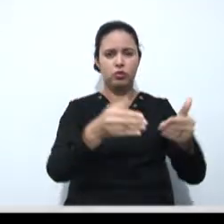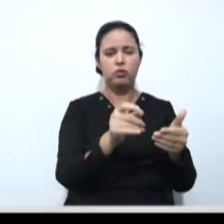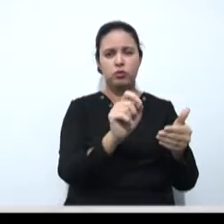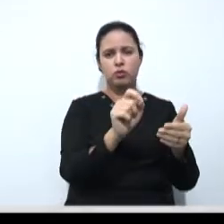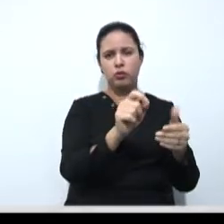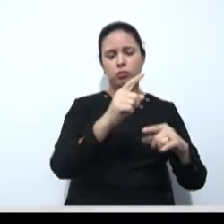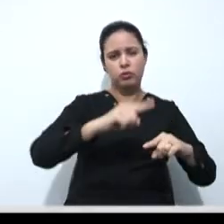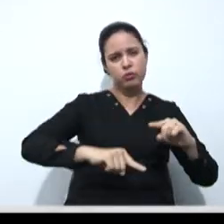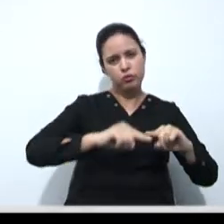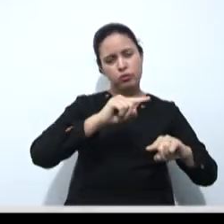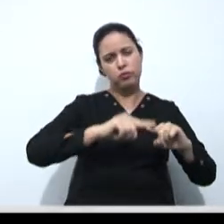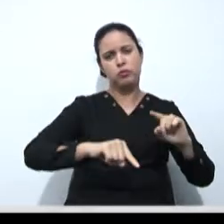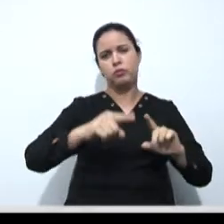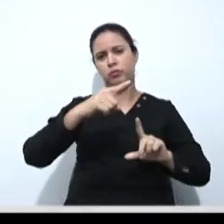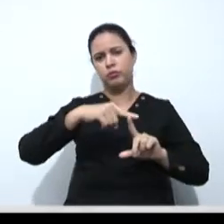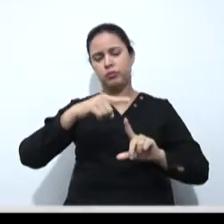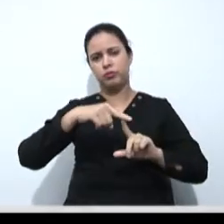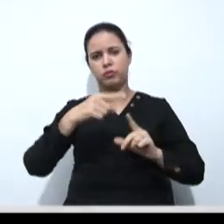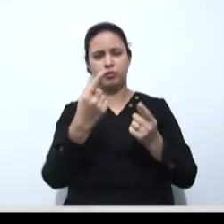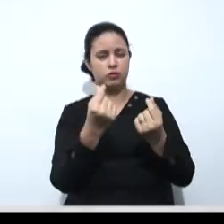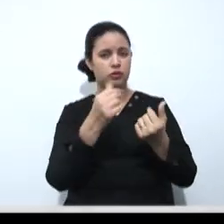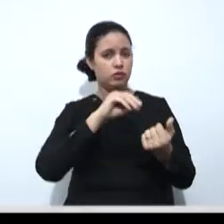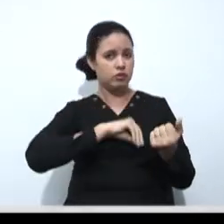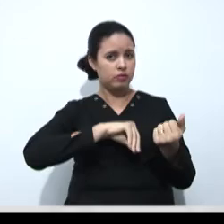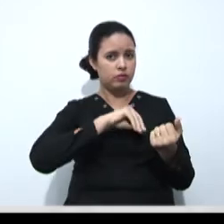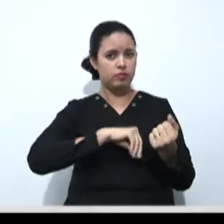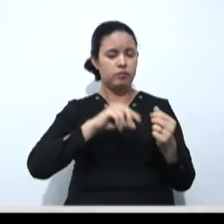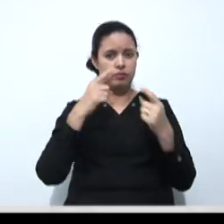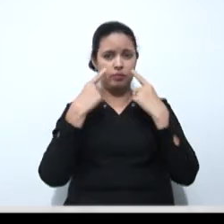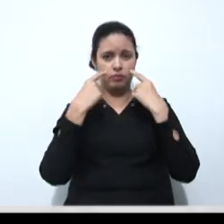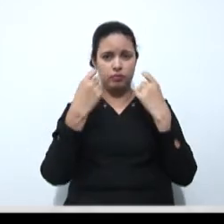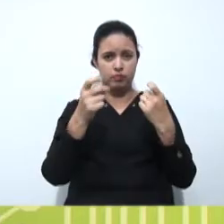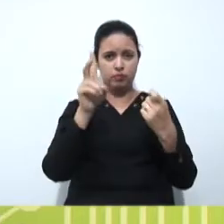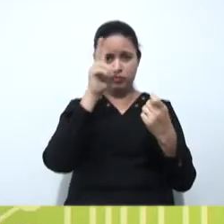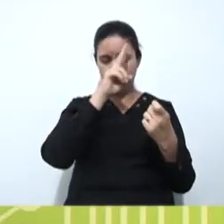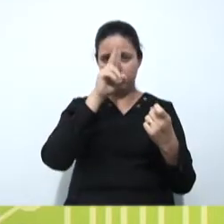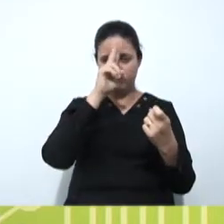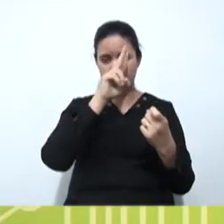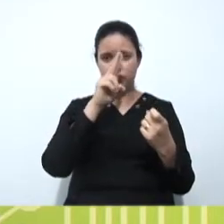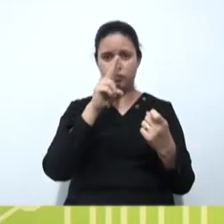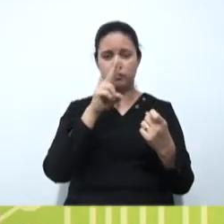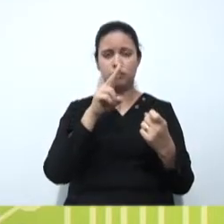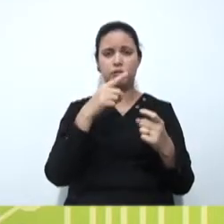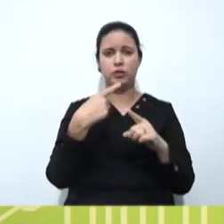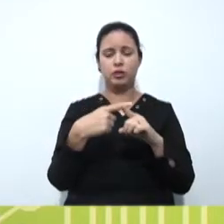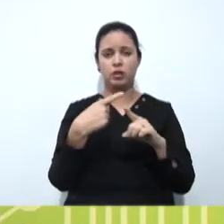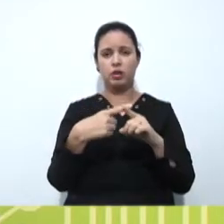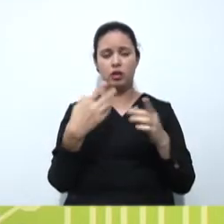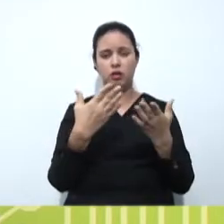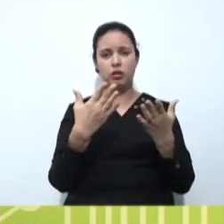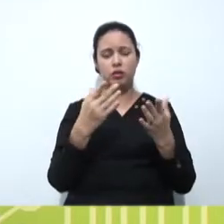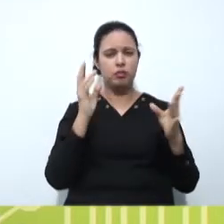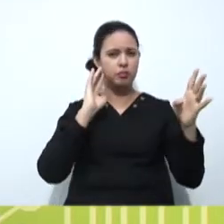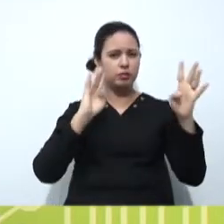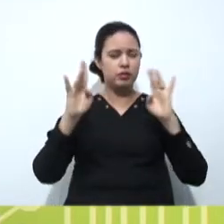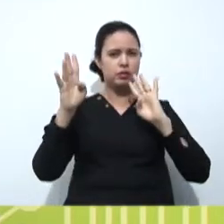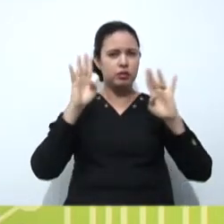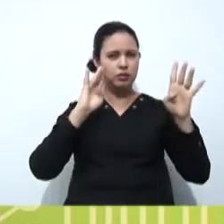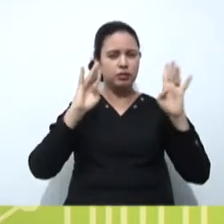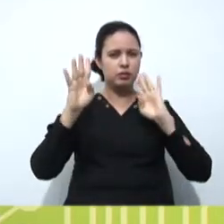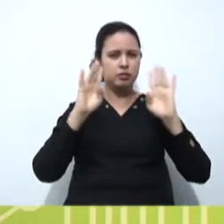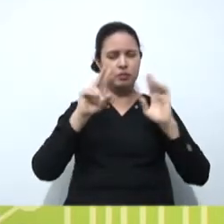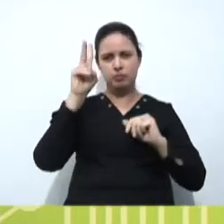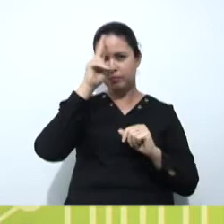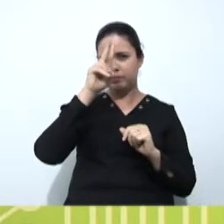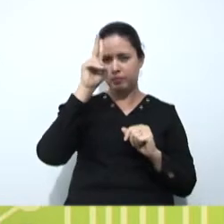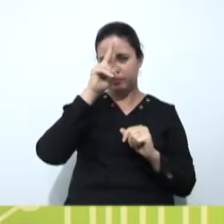produto, algum tipo de renda. Interessante vocês resgatarem isso. Eu vou deixar um pouquinho vocês pensando,